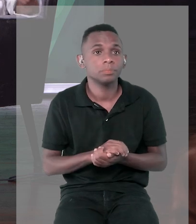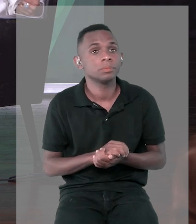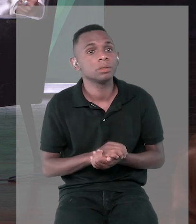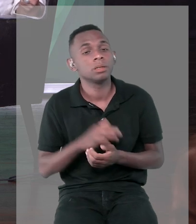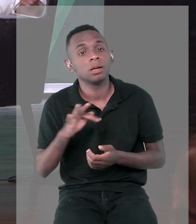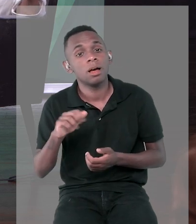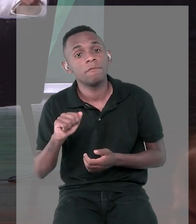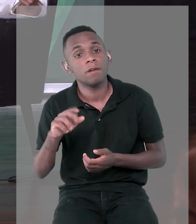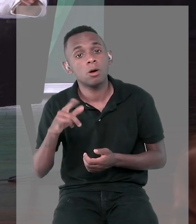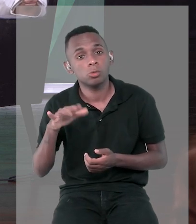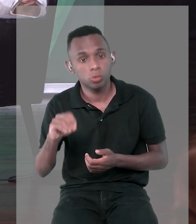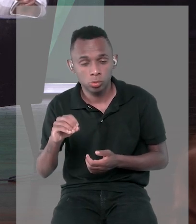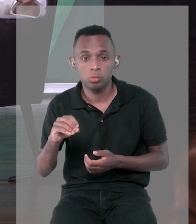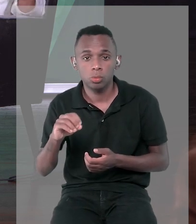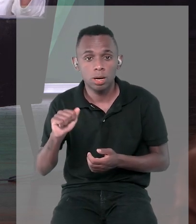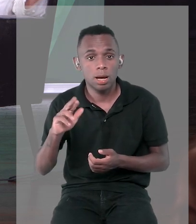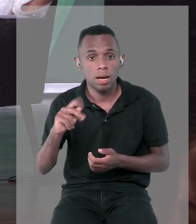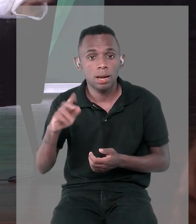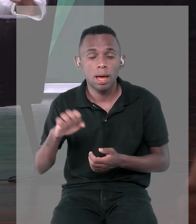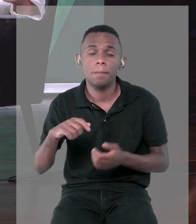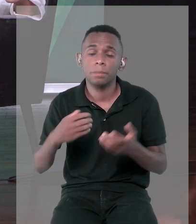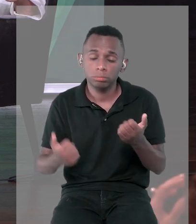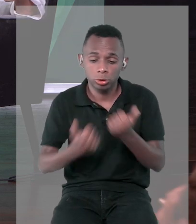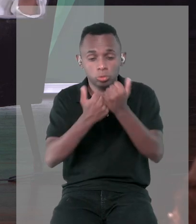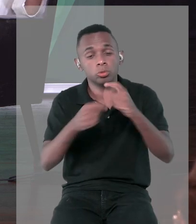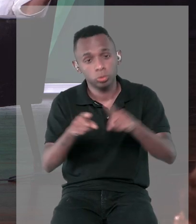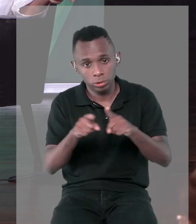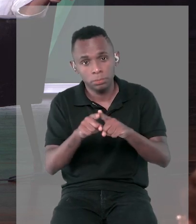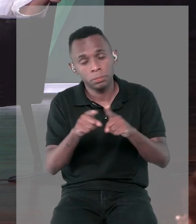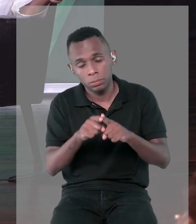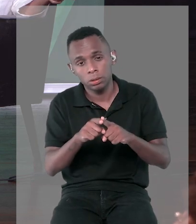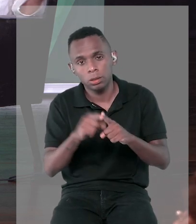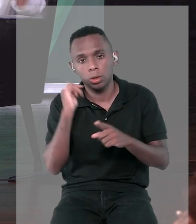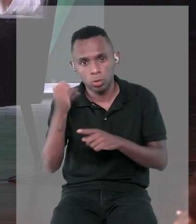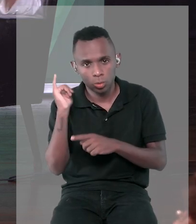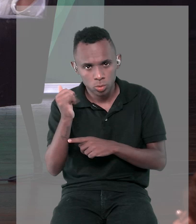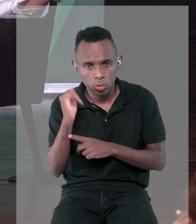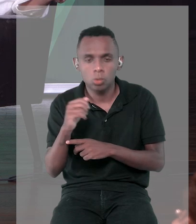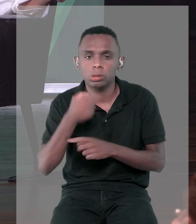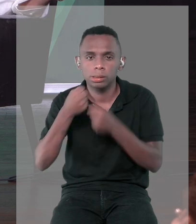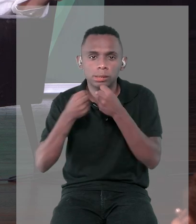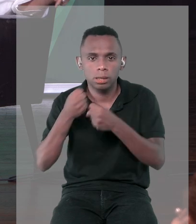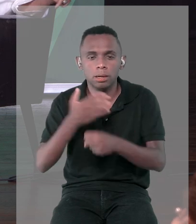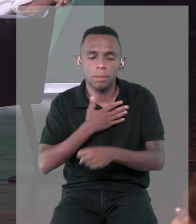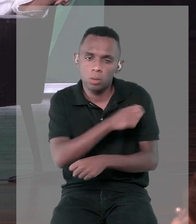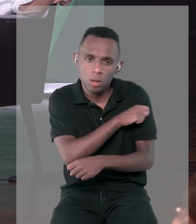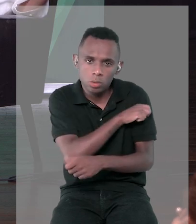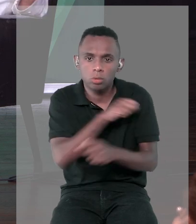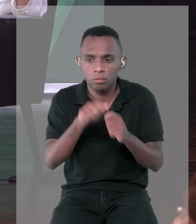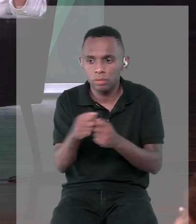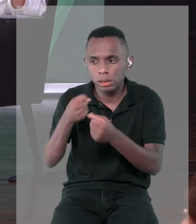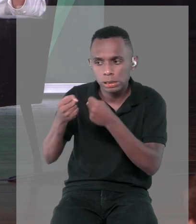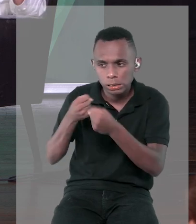Fauzi Arap ajudou a compor Água Viva, isso ele conta, porque tem uma entrevista dele que um aluno meu fez